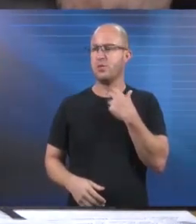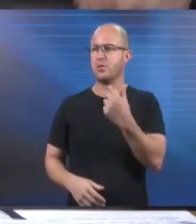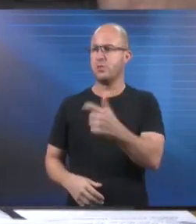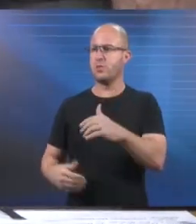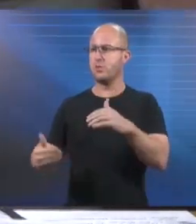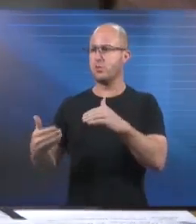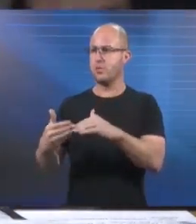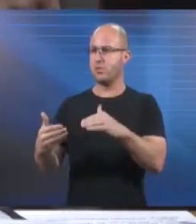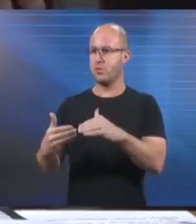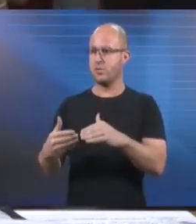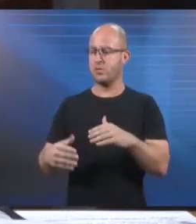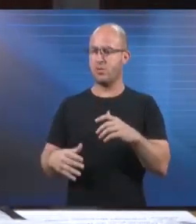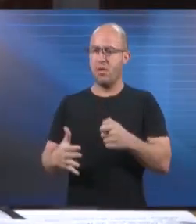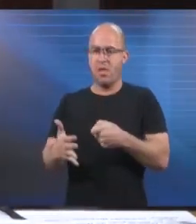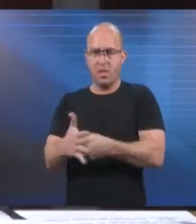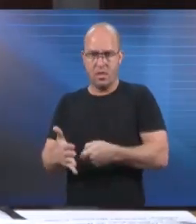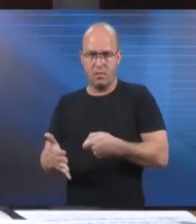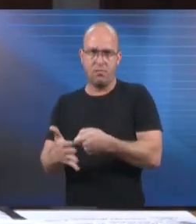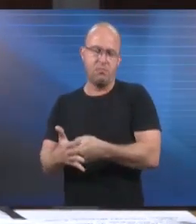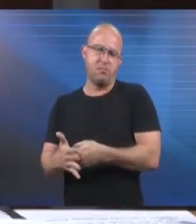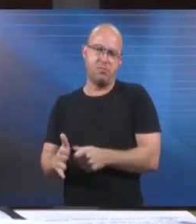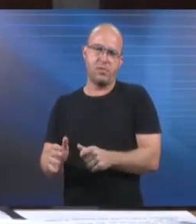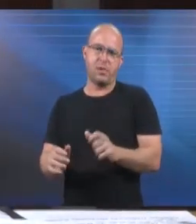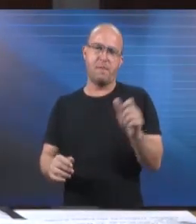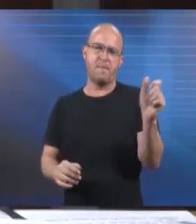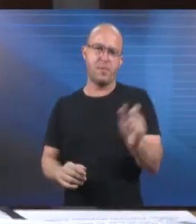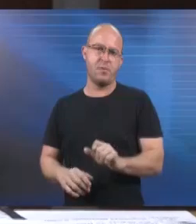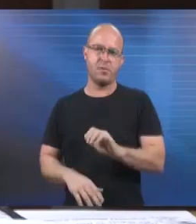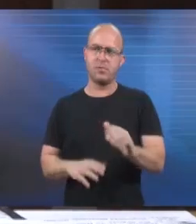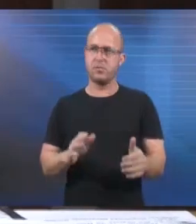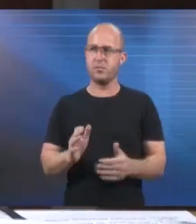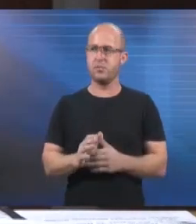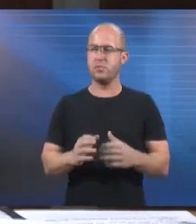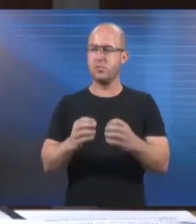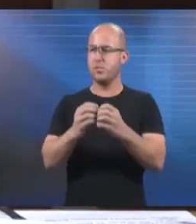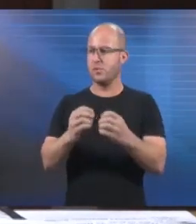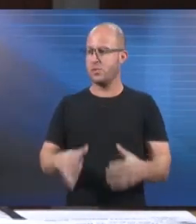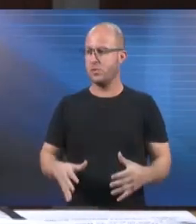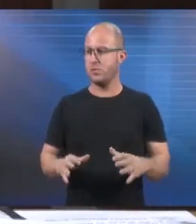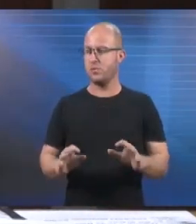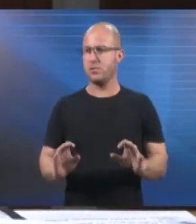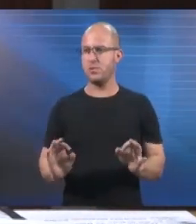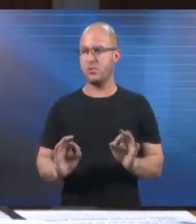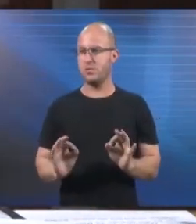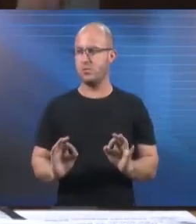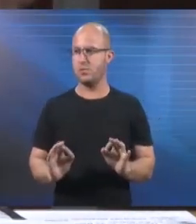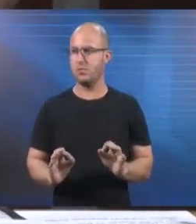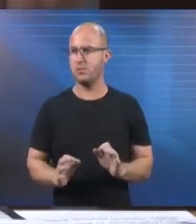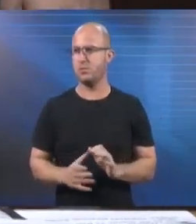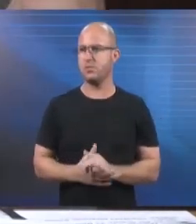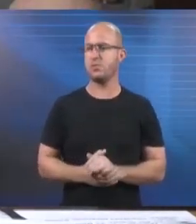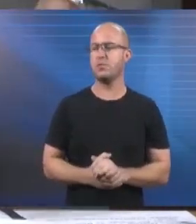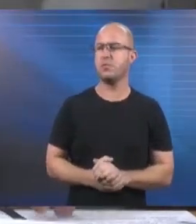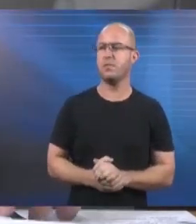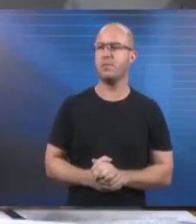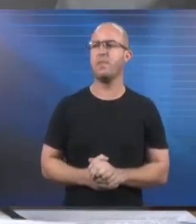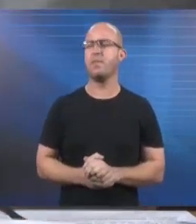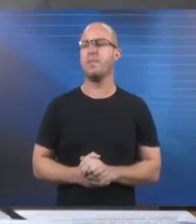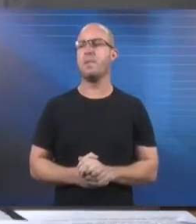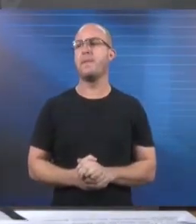acordo não adianta faz aess que é pior para todo mundo para não ter prejuízo para ninguém para não ter prejuízo